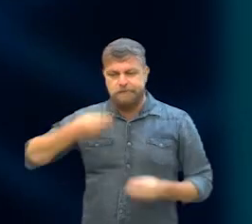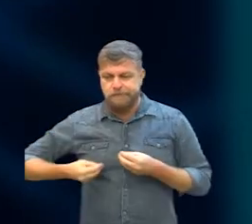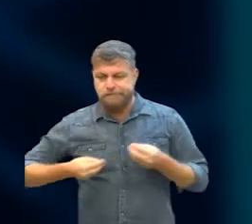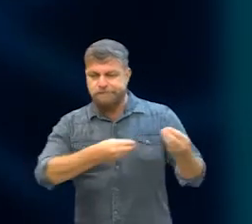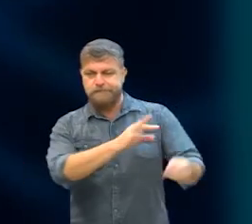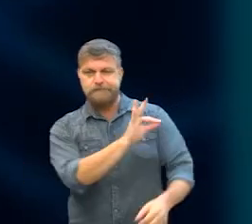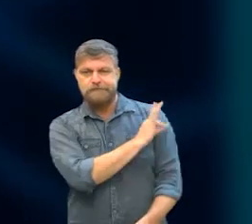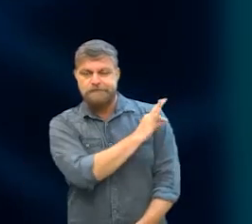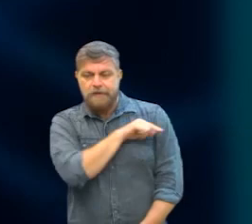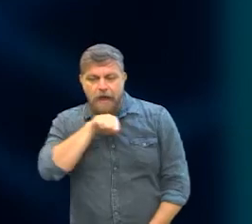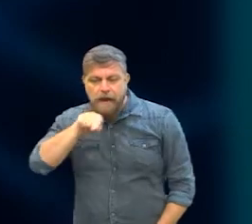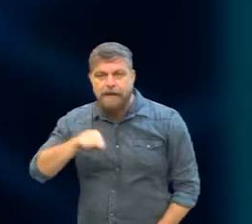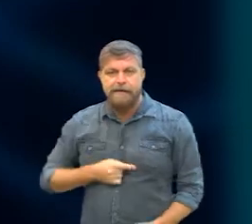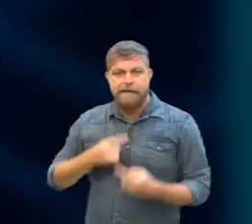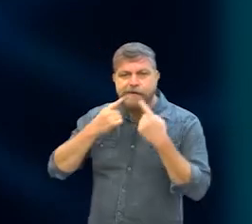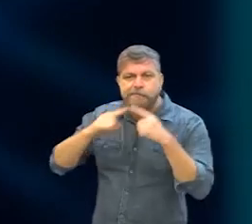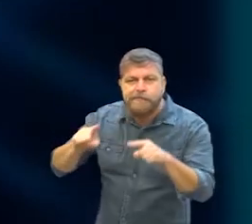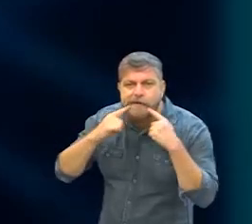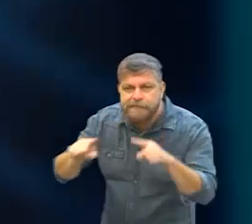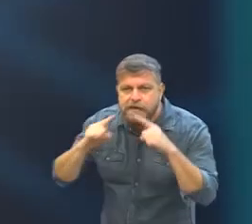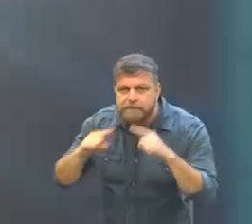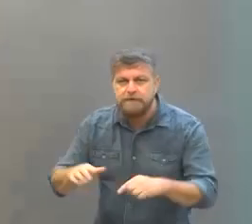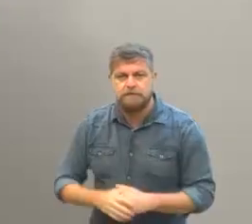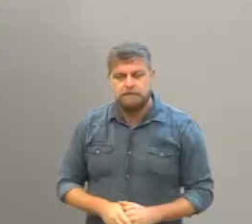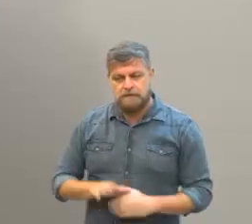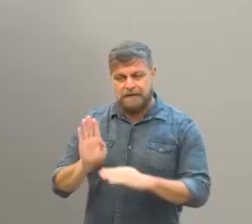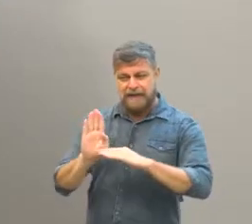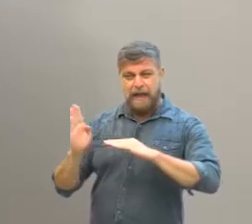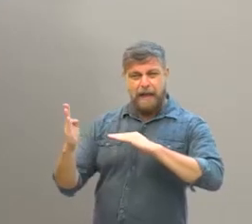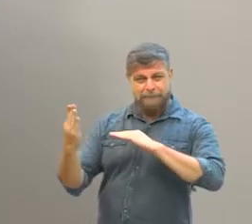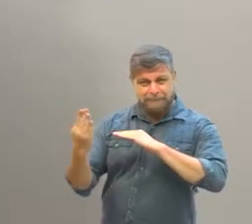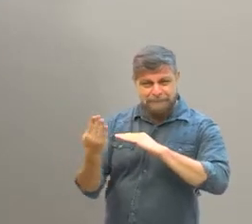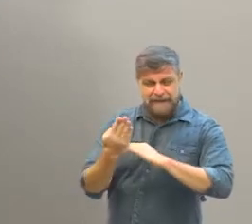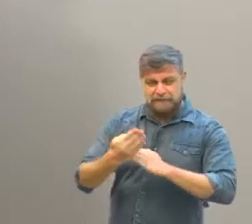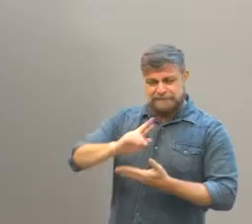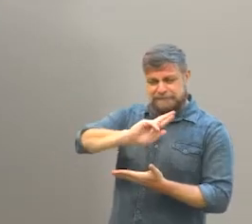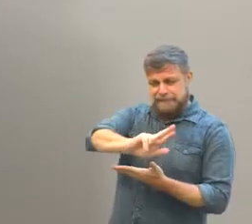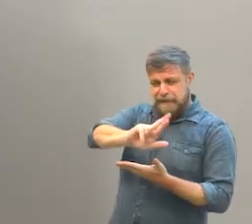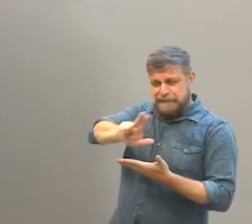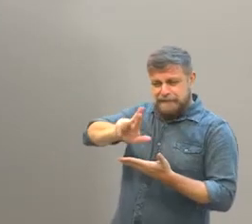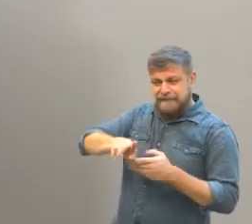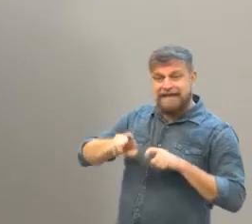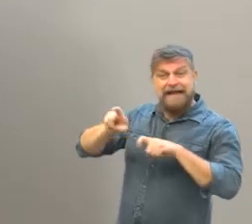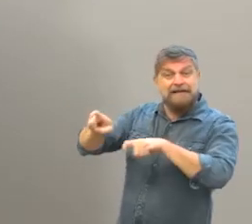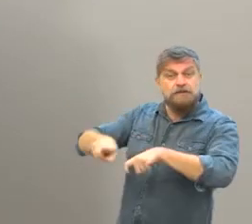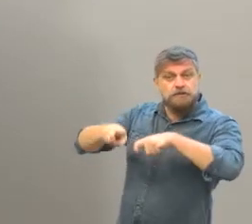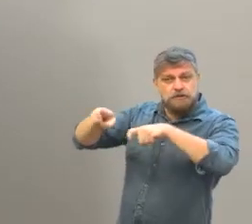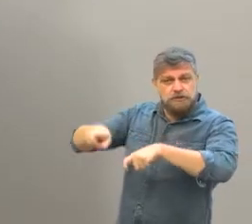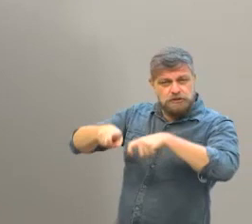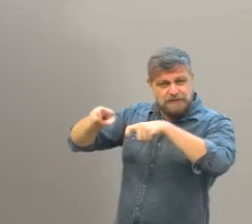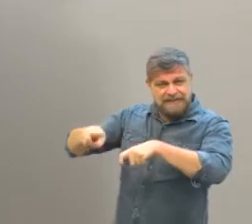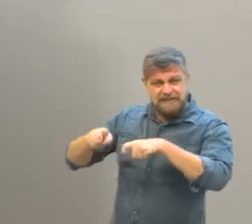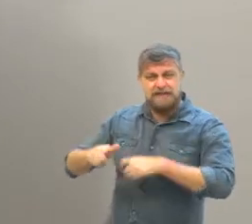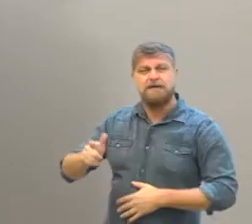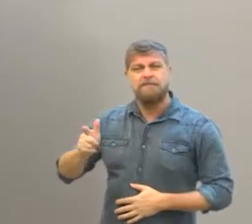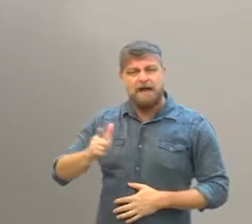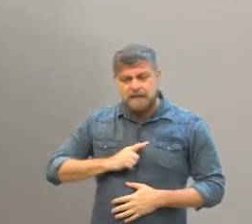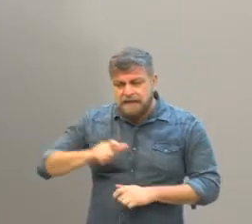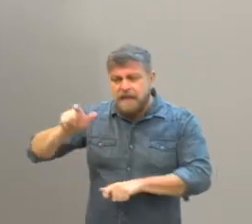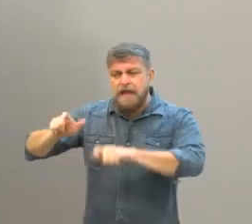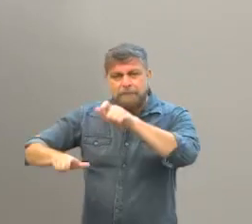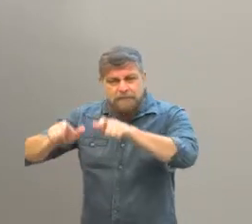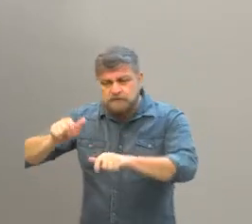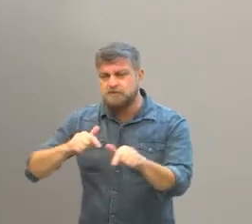que questiona essas limitações. Embora sejam bairros de chácaras, há